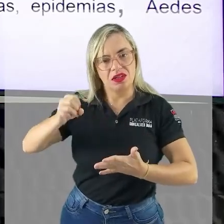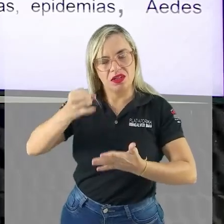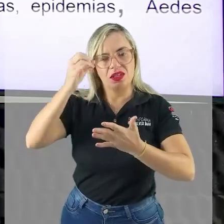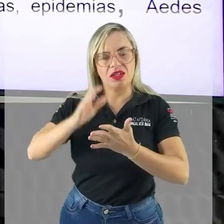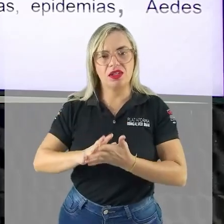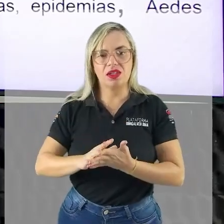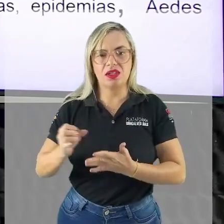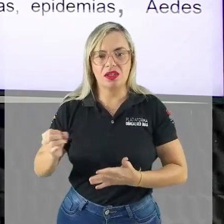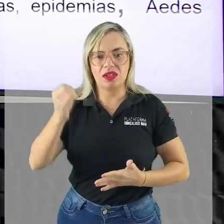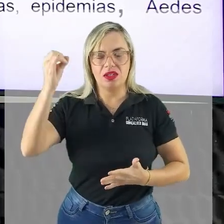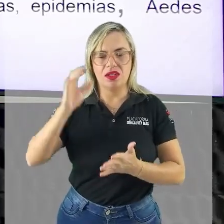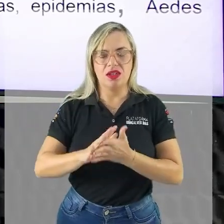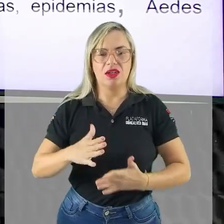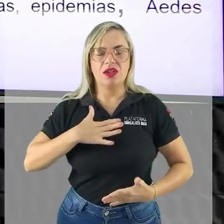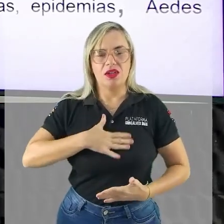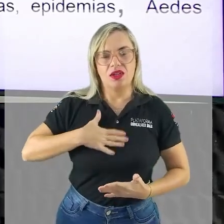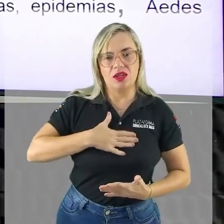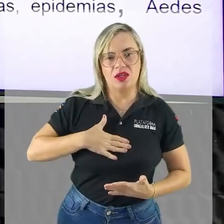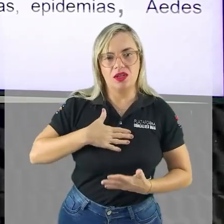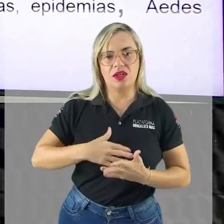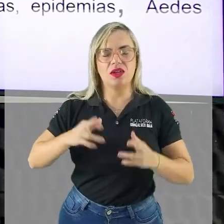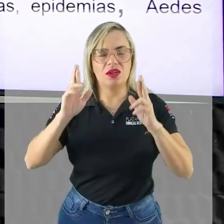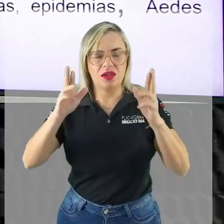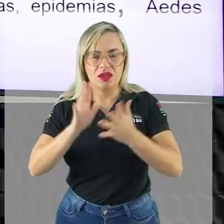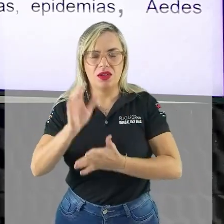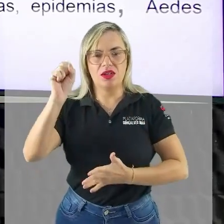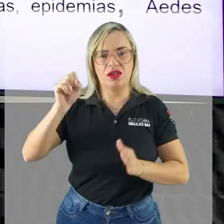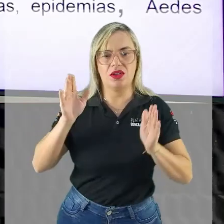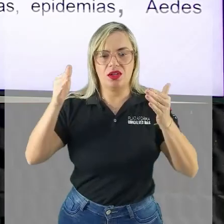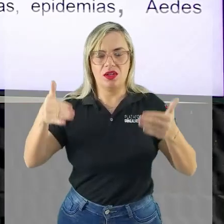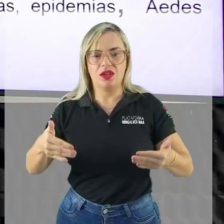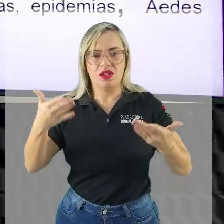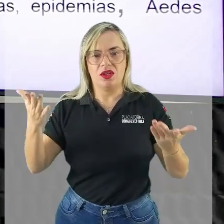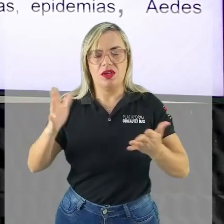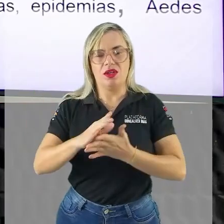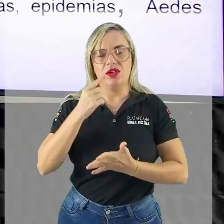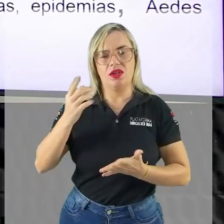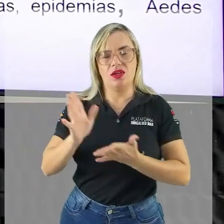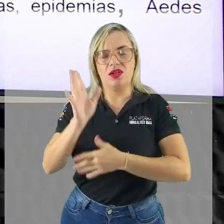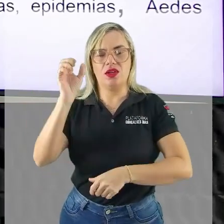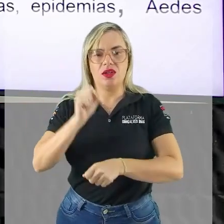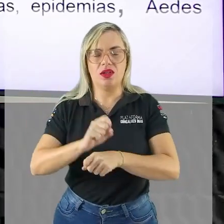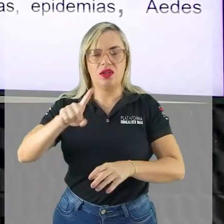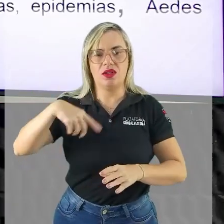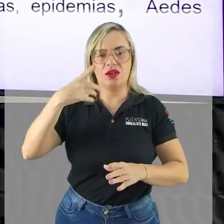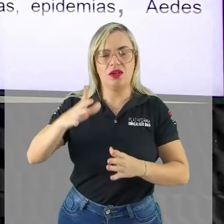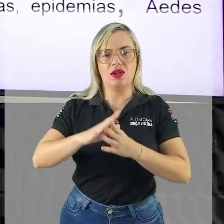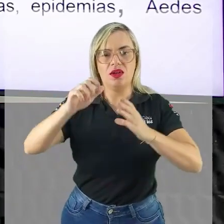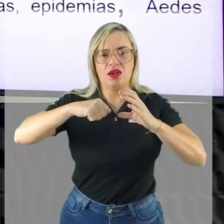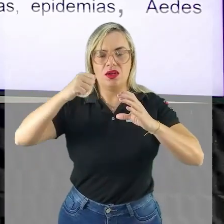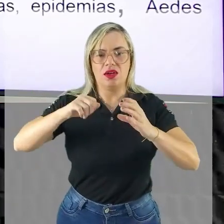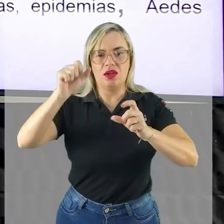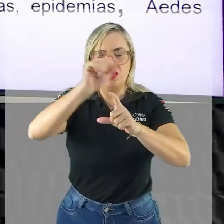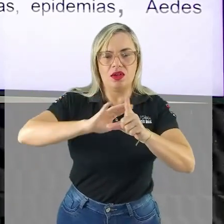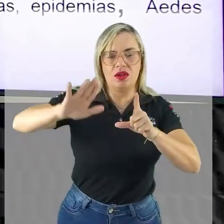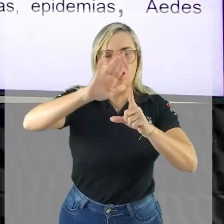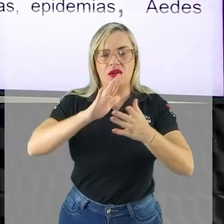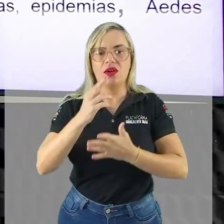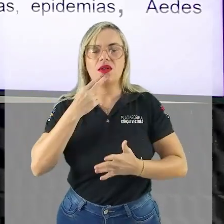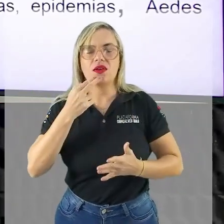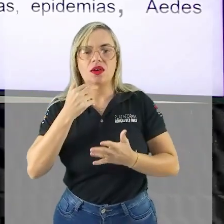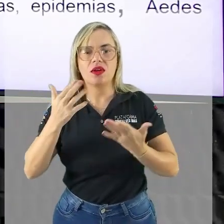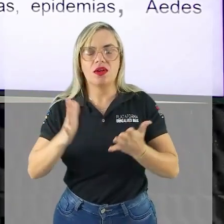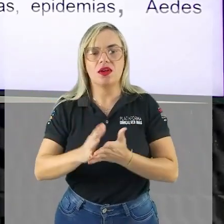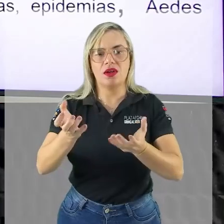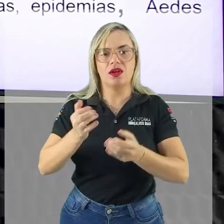gostou? Espero que sim. Obrigado pela tua atenção, pela tua audiência. Eu vou ficando por aqui, tem mais vídeo aqui na plataforma Gonçalves Dias, tá? Se